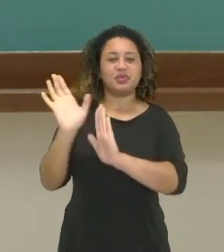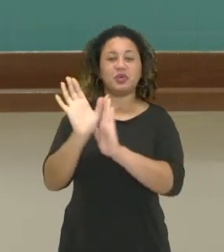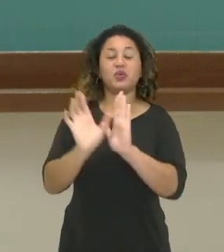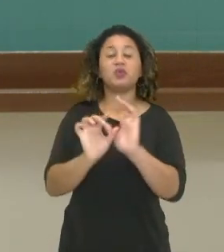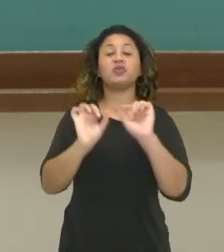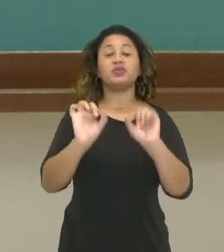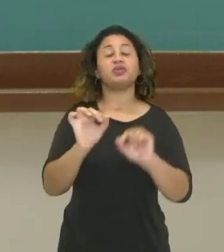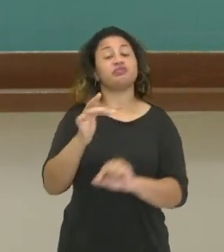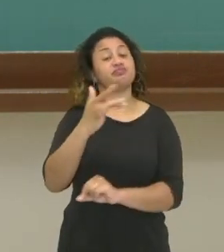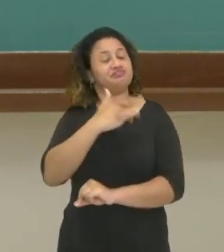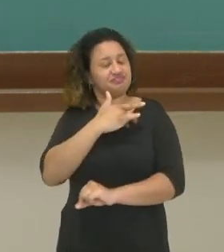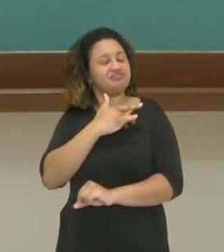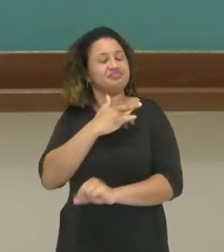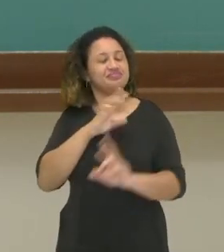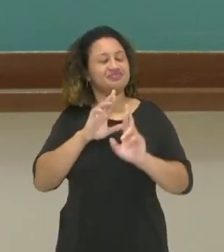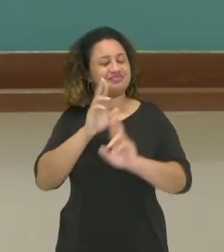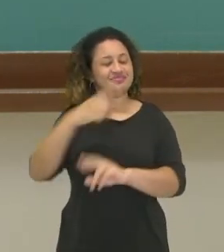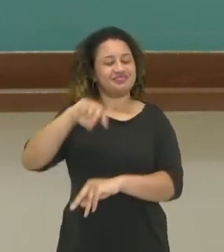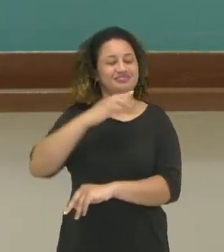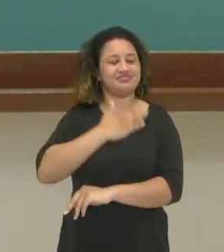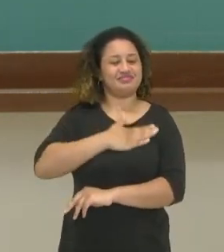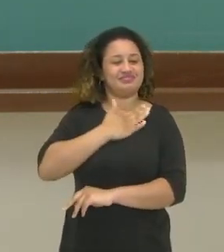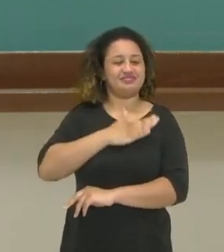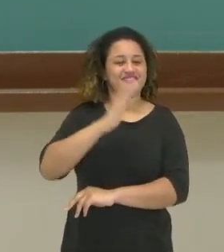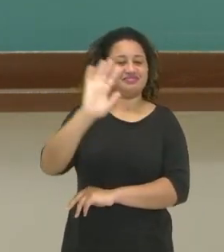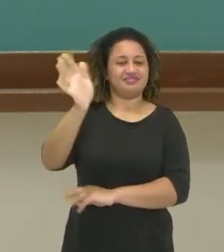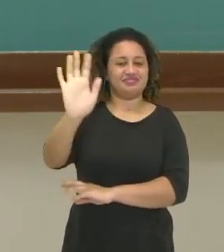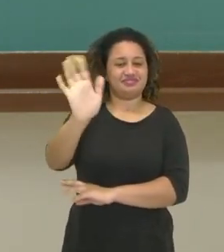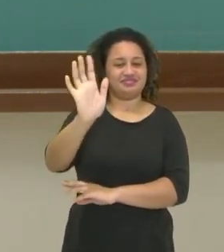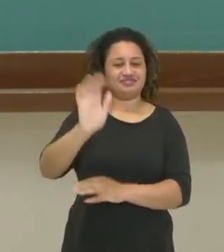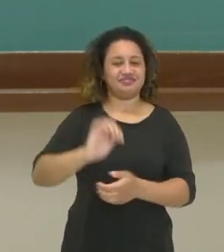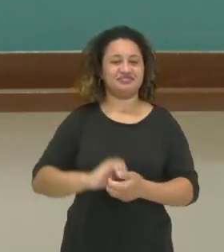sobre romance. Espero que vocês tenham gostado